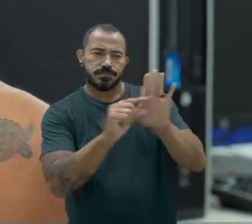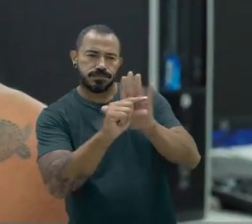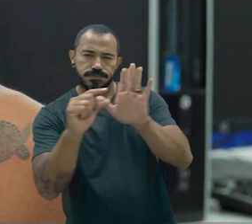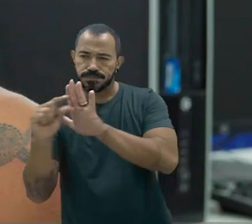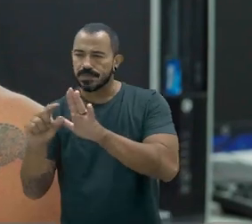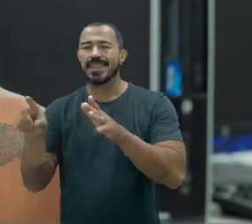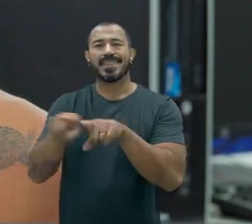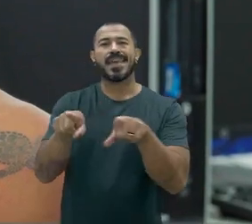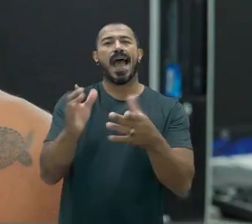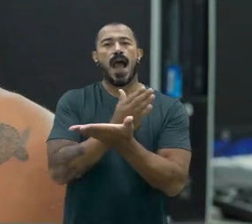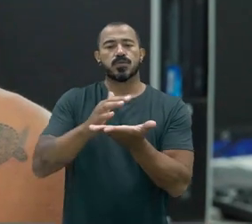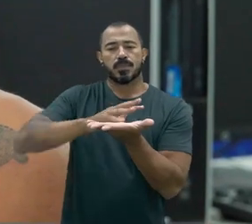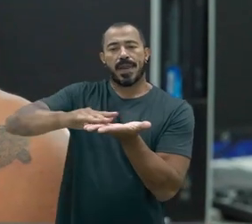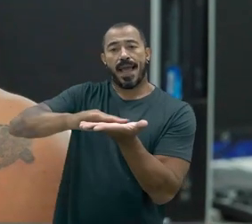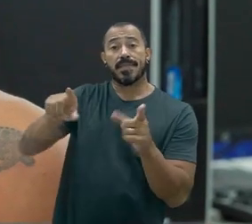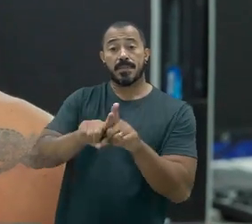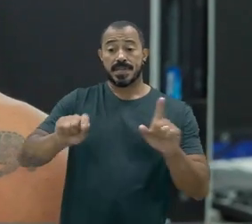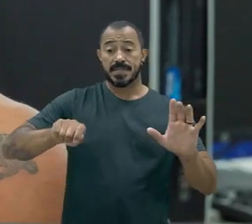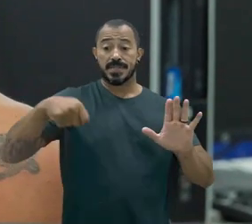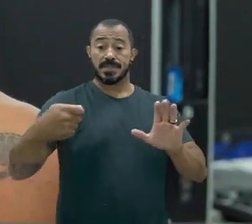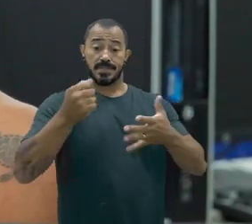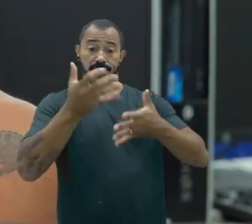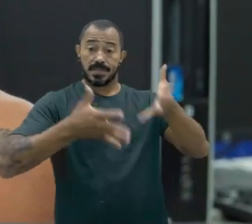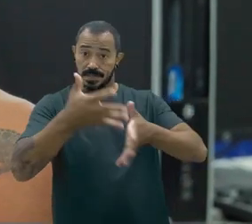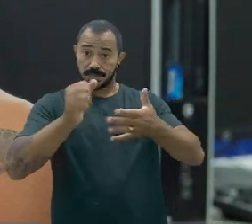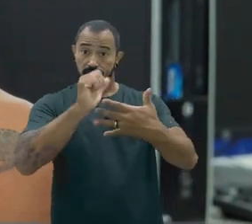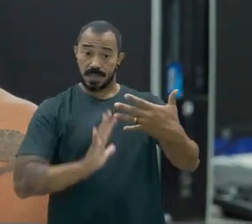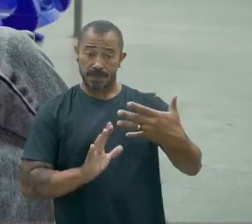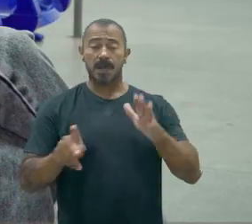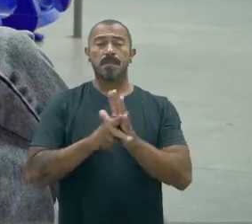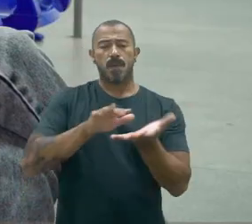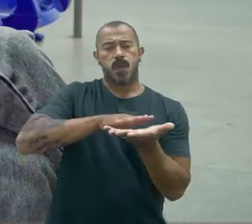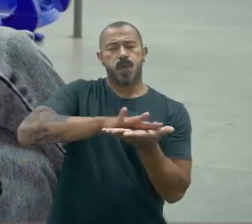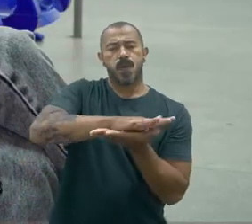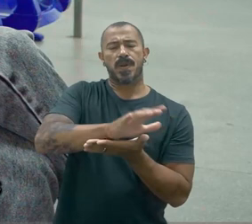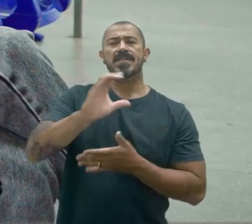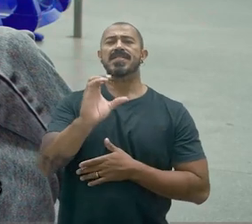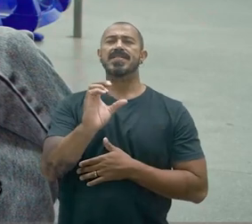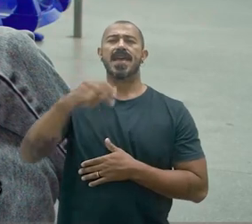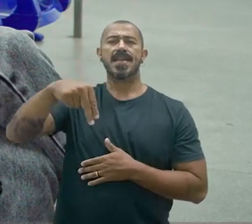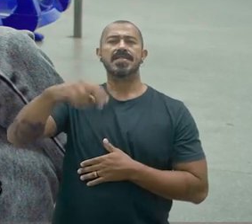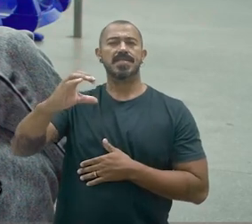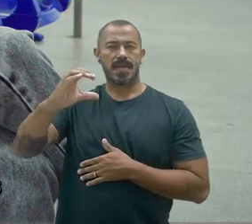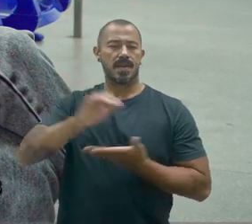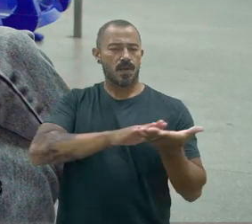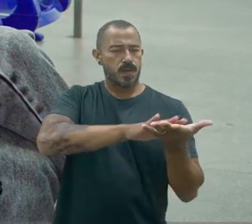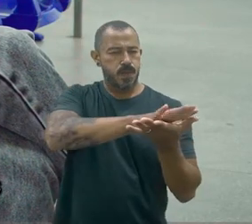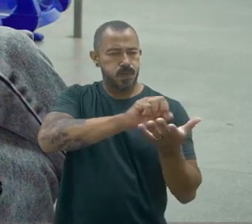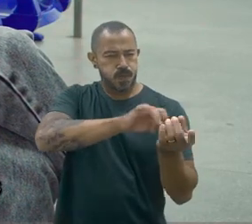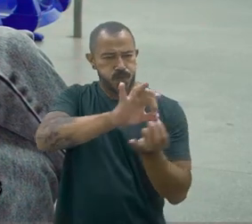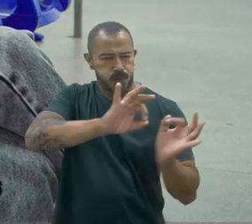em braille e com os sinais de Libras na impressora CNC aqui do campus. E a gente cria esse espaço de oportunidade,